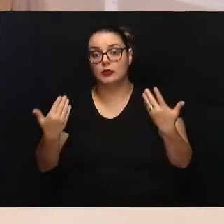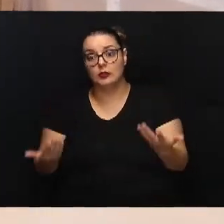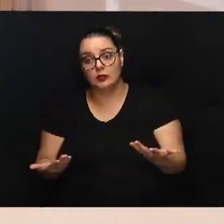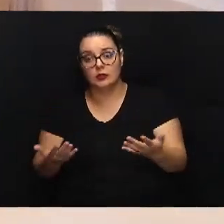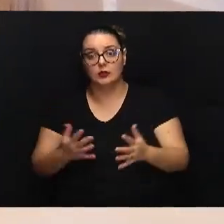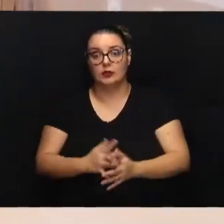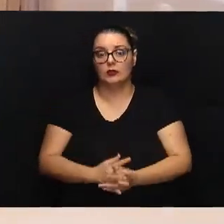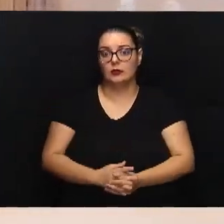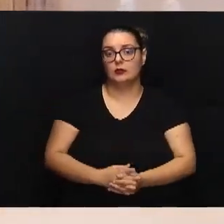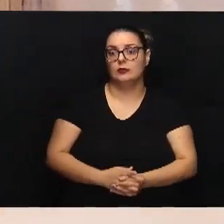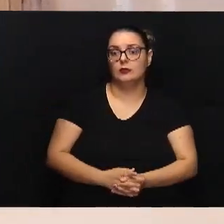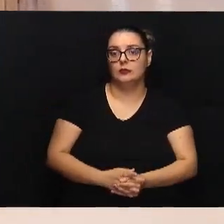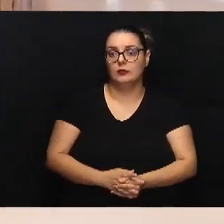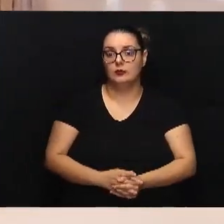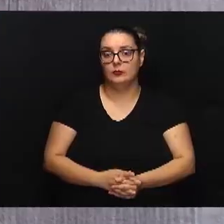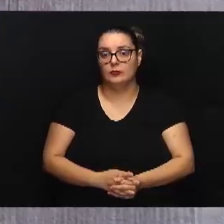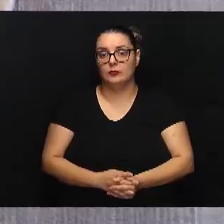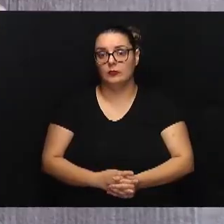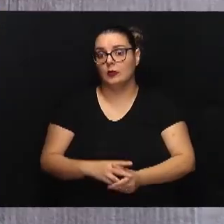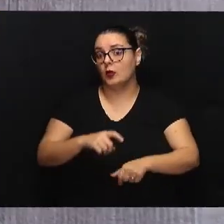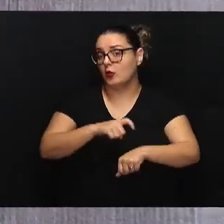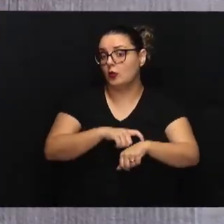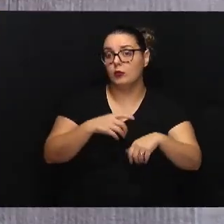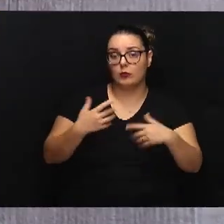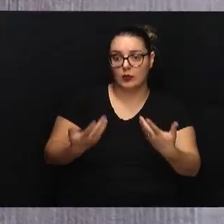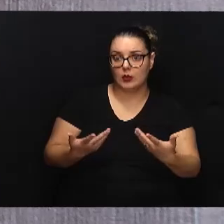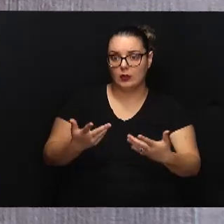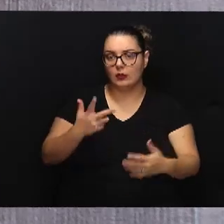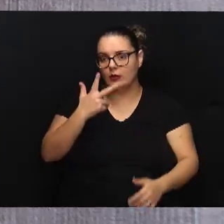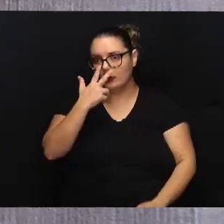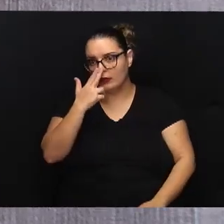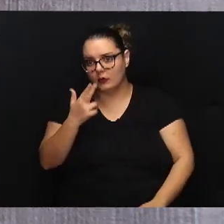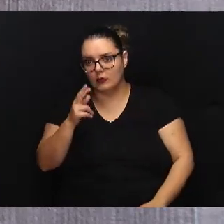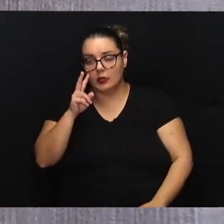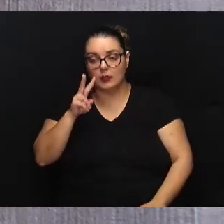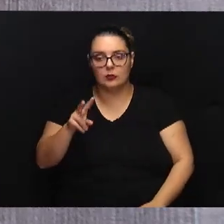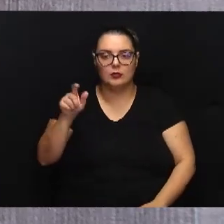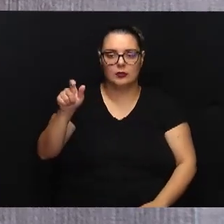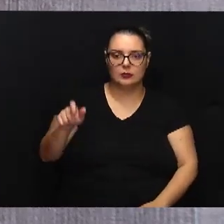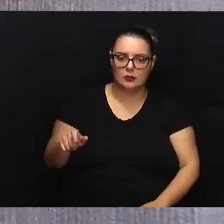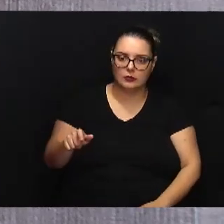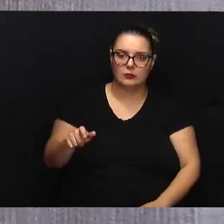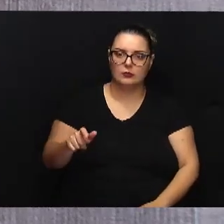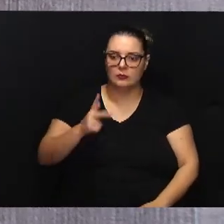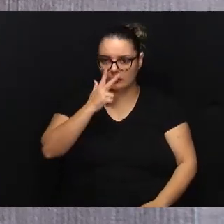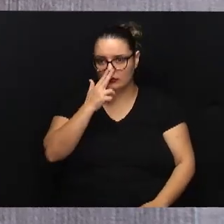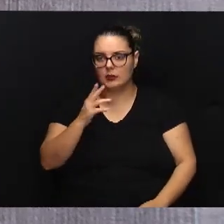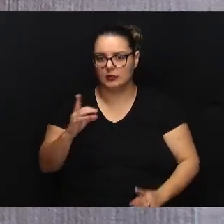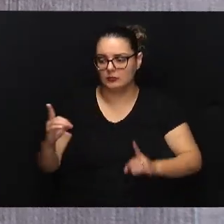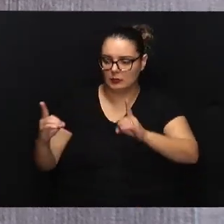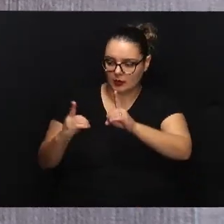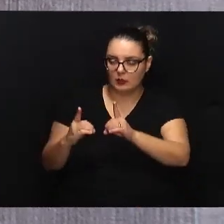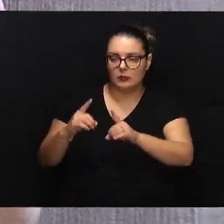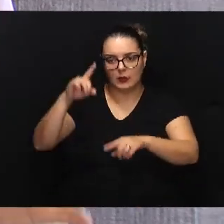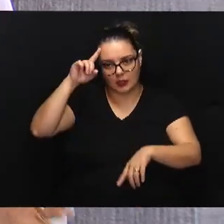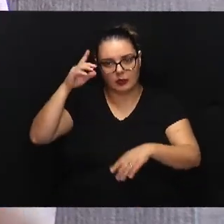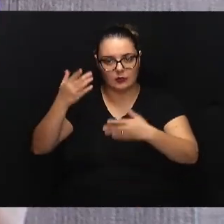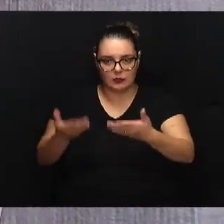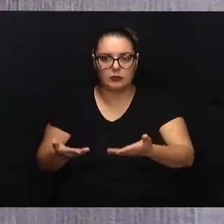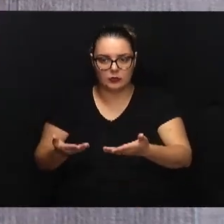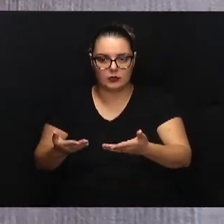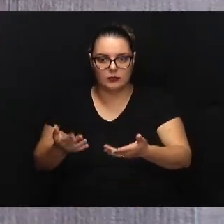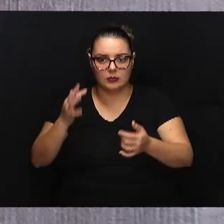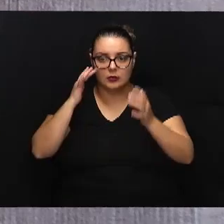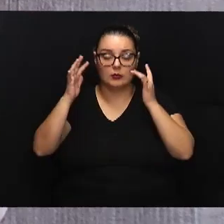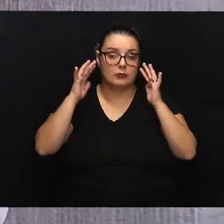a ocasião, parece que eu tô vendo a pessoa ali, sabe? Parece que eu tô fazendo exatamente para aquela ocasião, até imaginando, sabe,